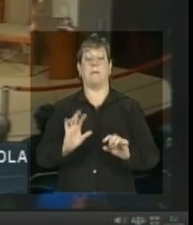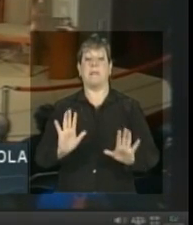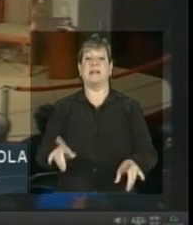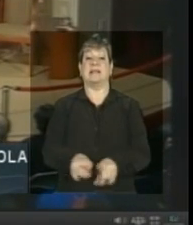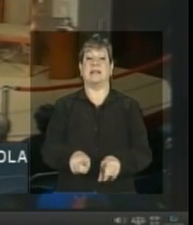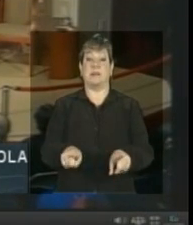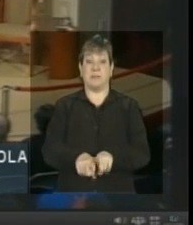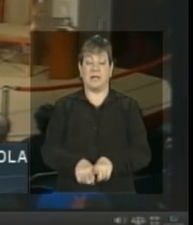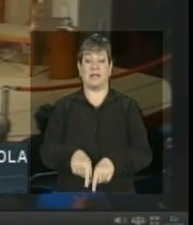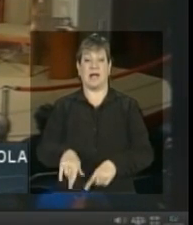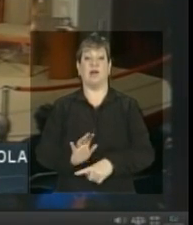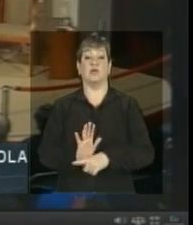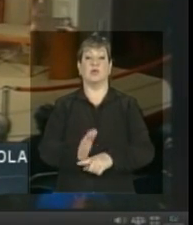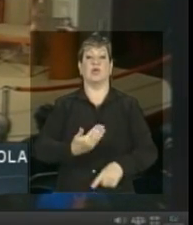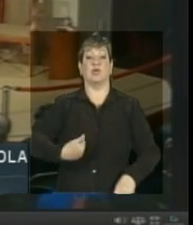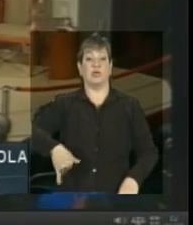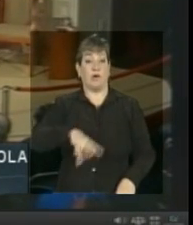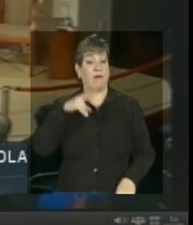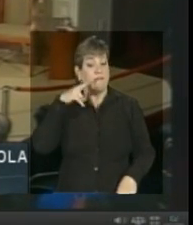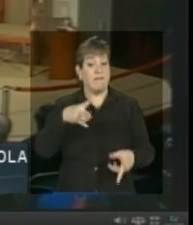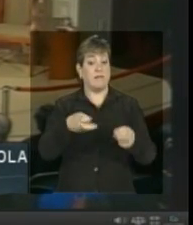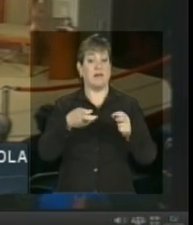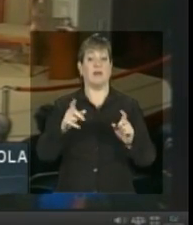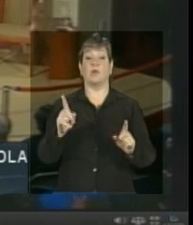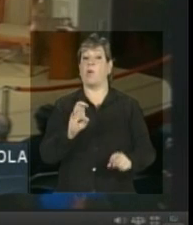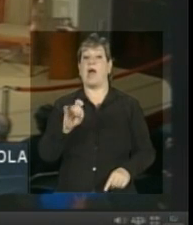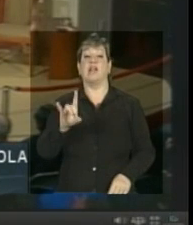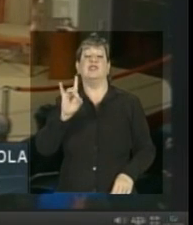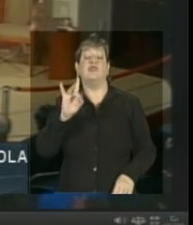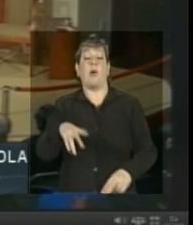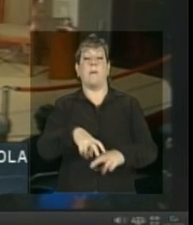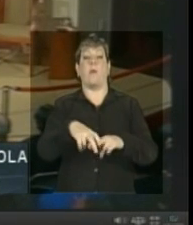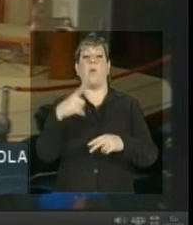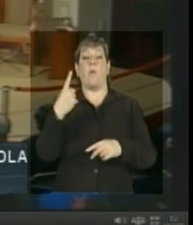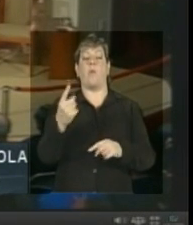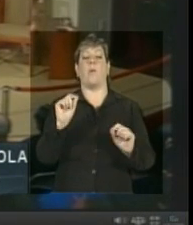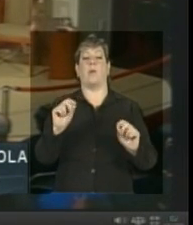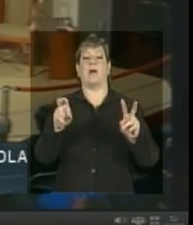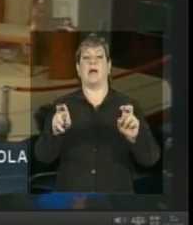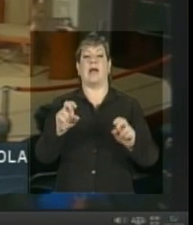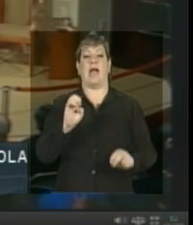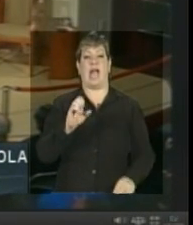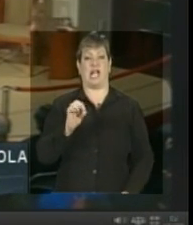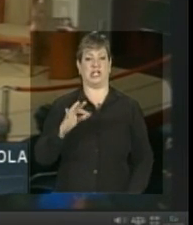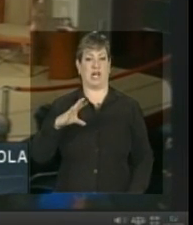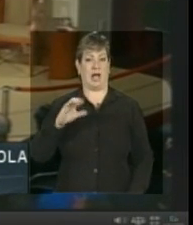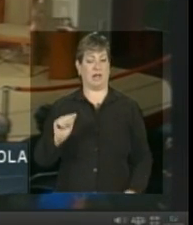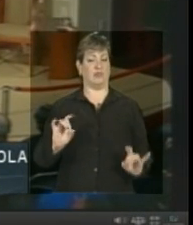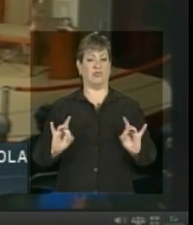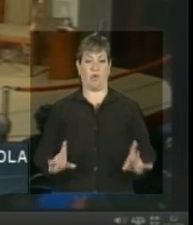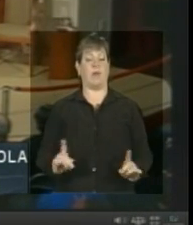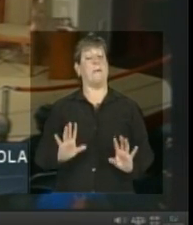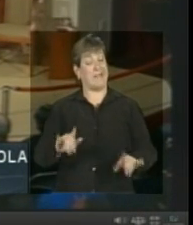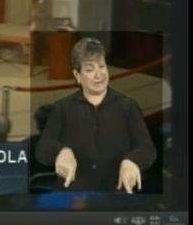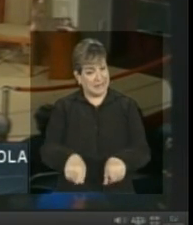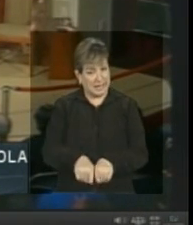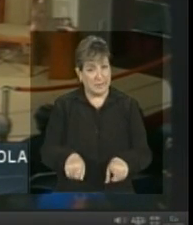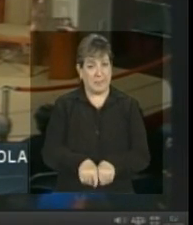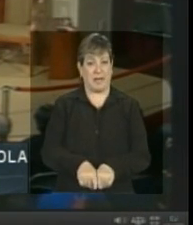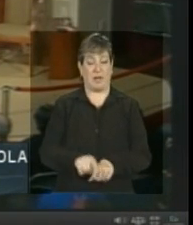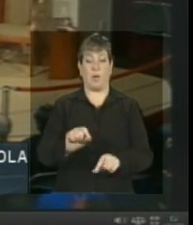permitiu que nós víssemos que não é só por uma questão ética, é por uma questão ética também que é